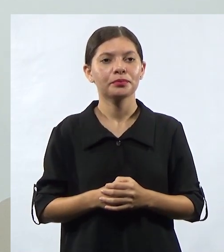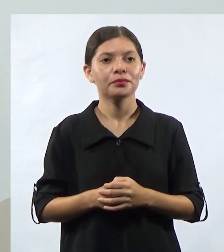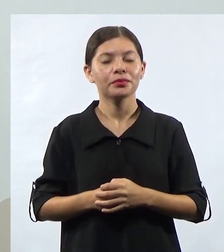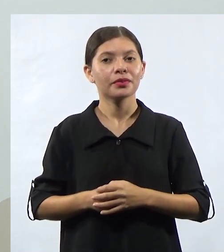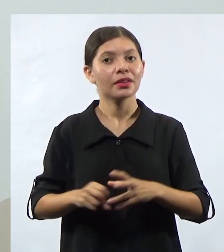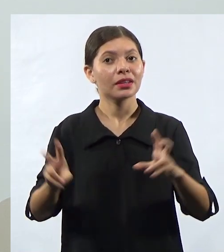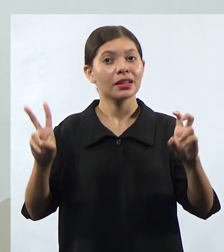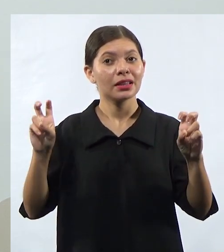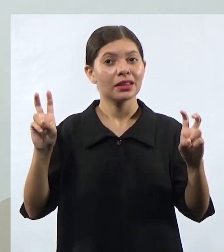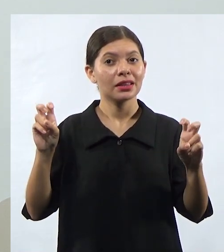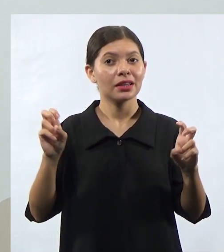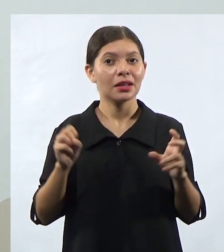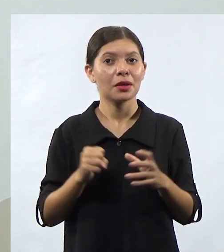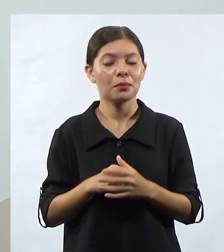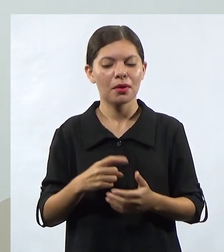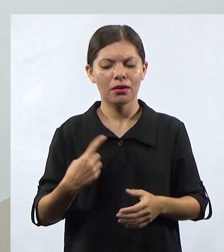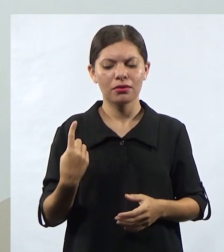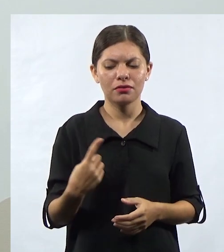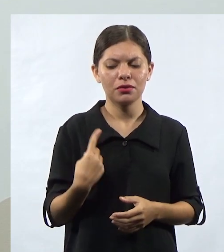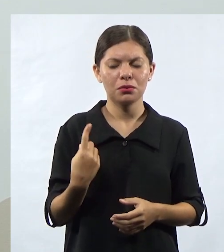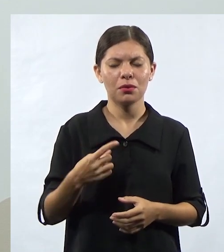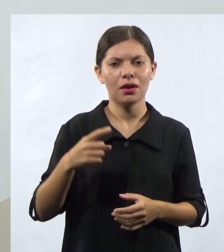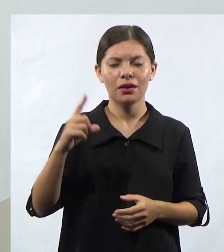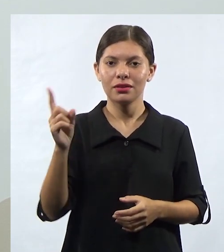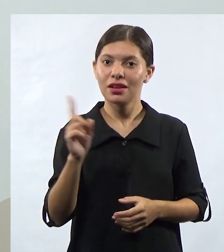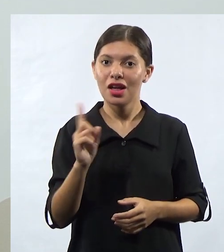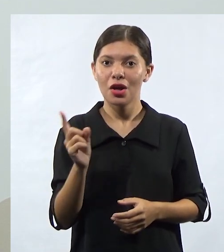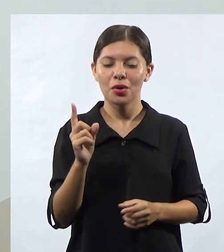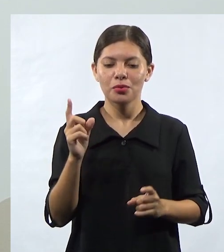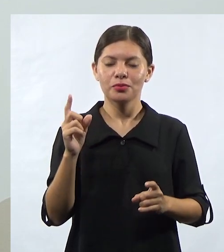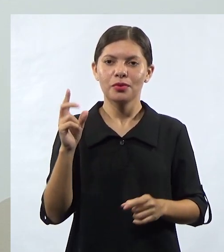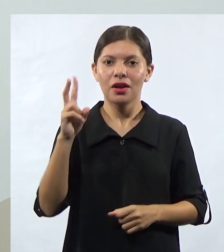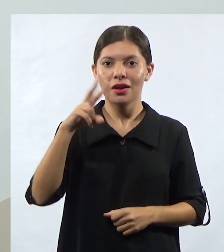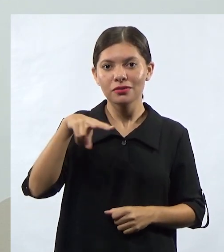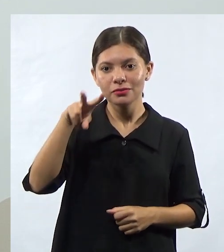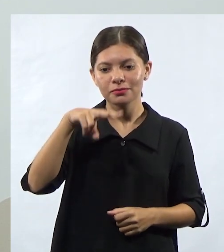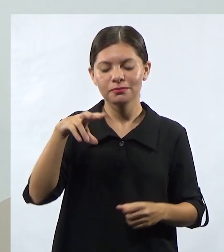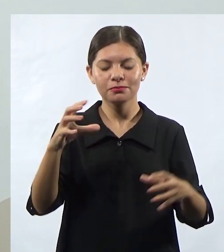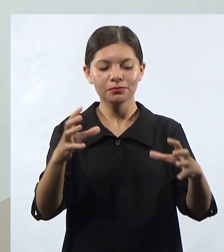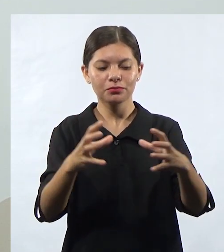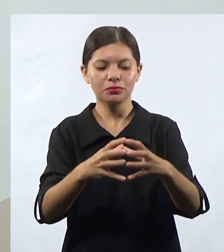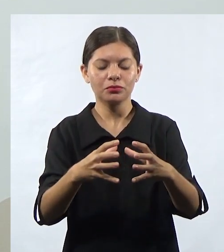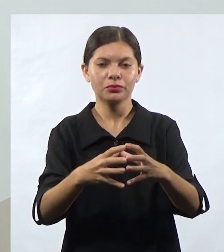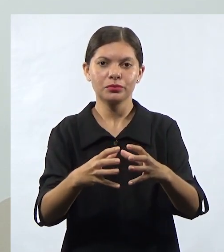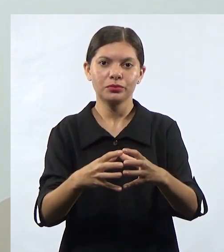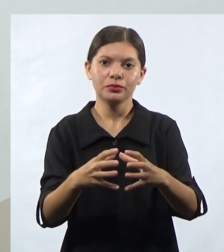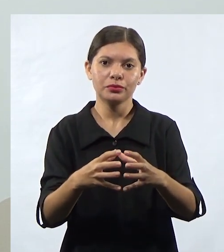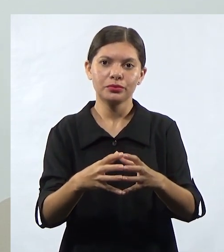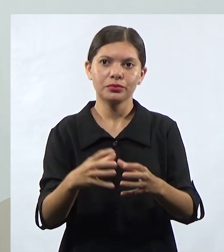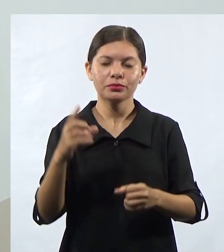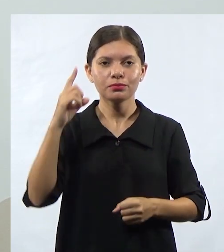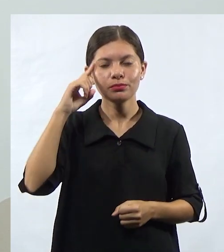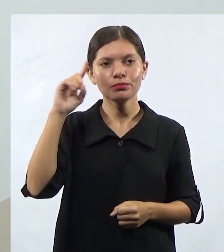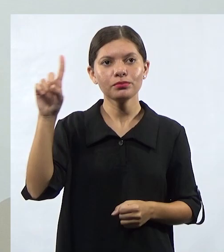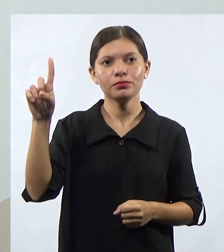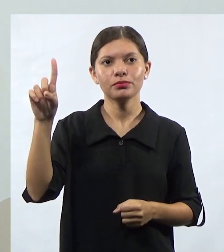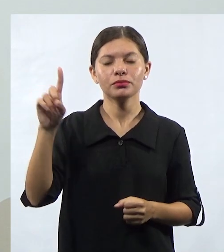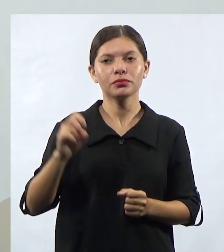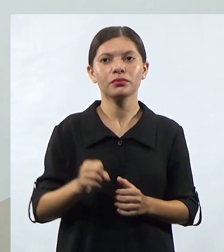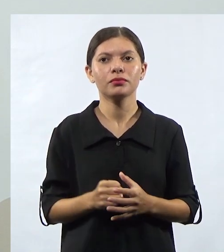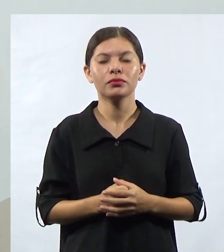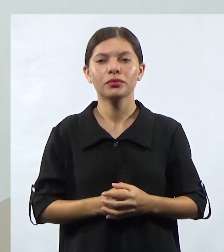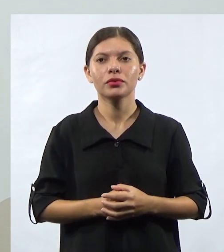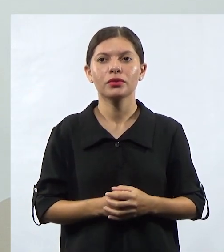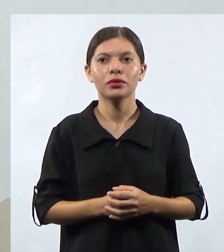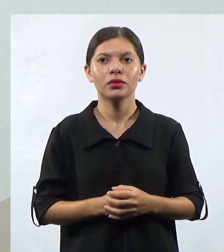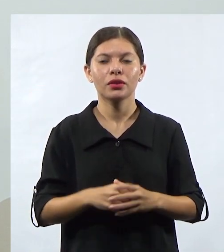ele não é um tema individual. Perceba, é a visão do grupo, a ideia do coletivo